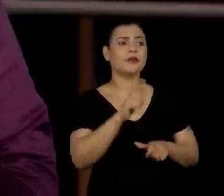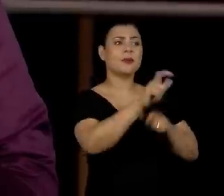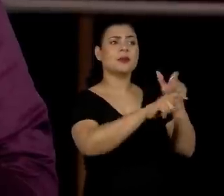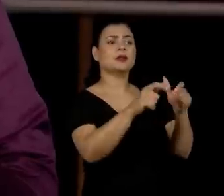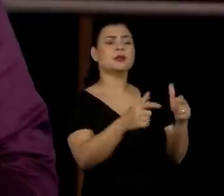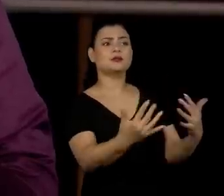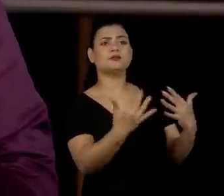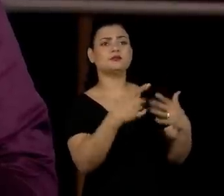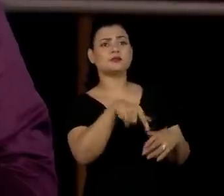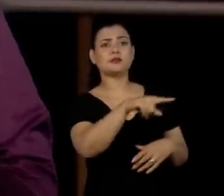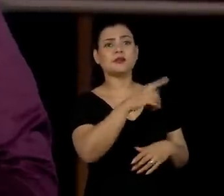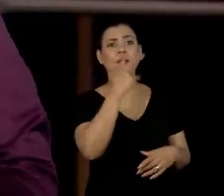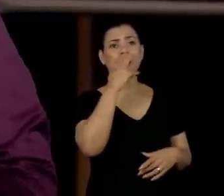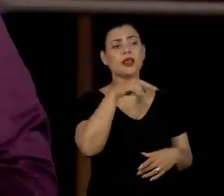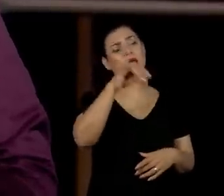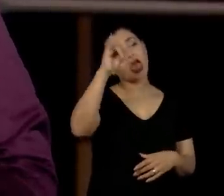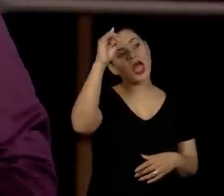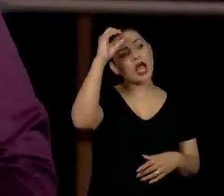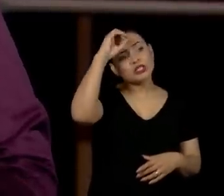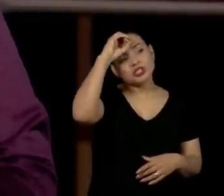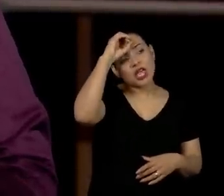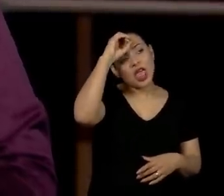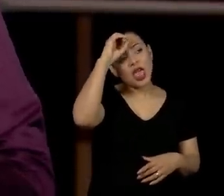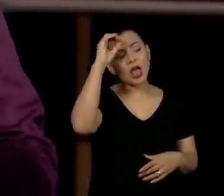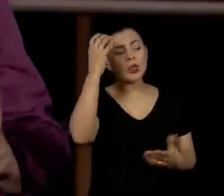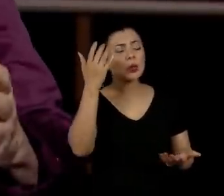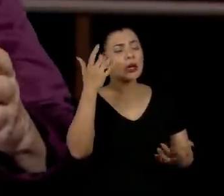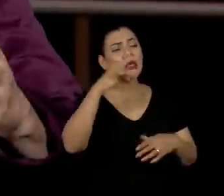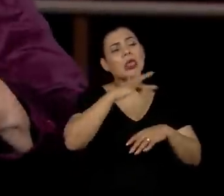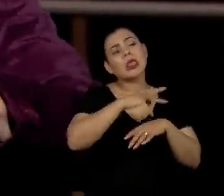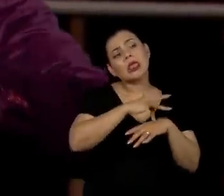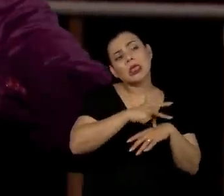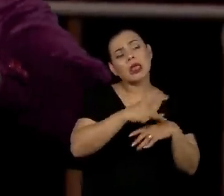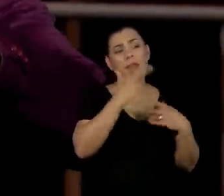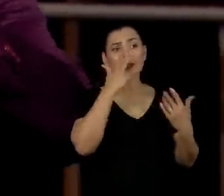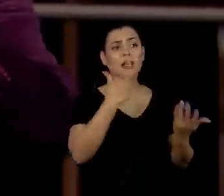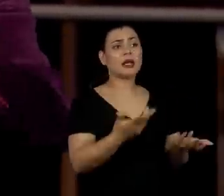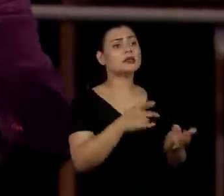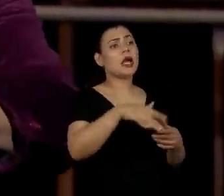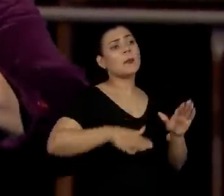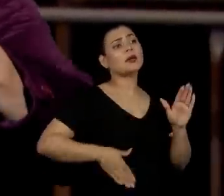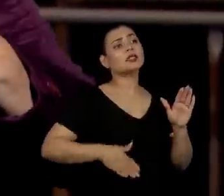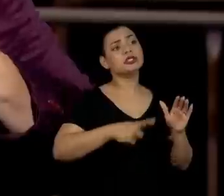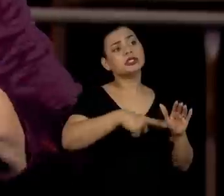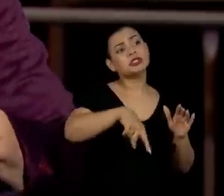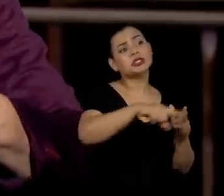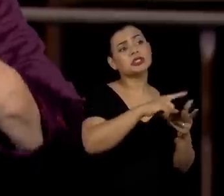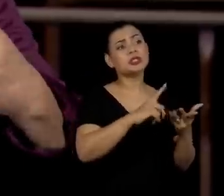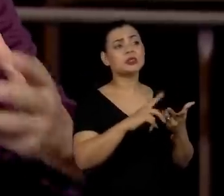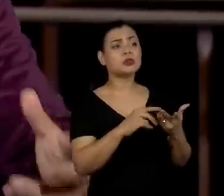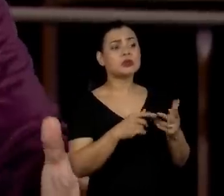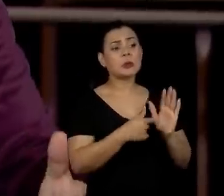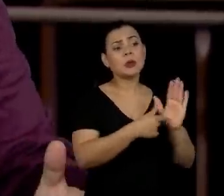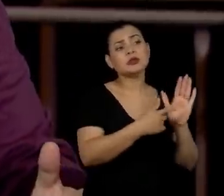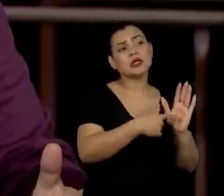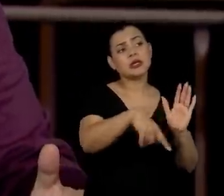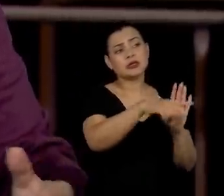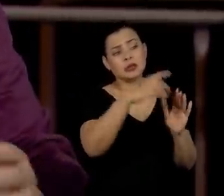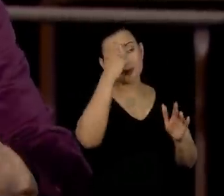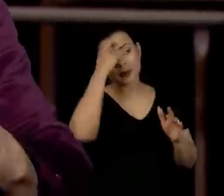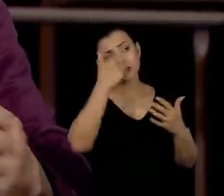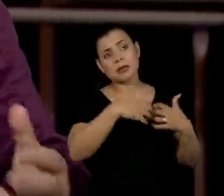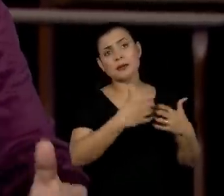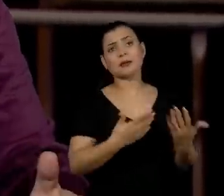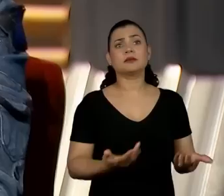e acha que você tá sendo muito ingênua de tratar os bandidos como não sei o que né porque tem esse